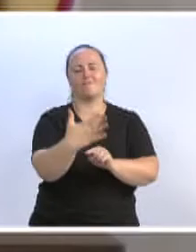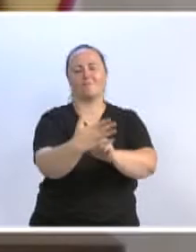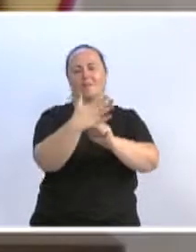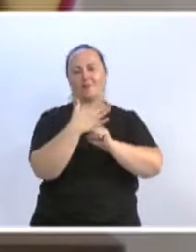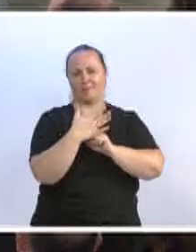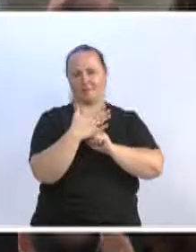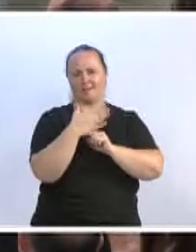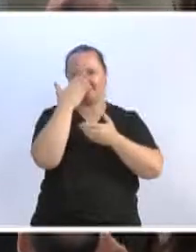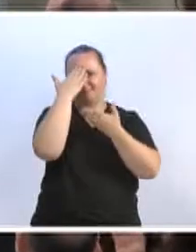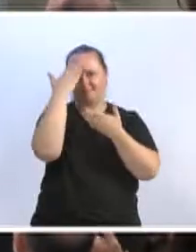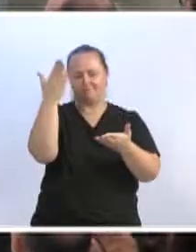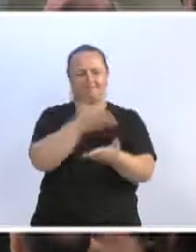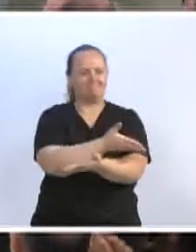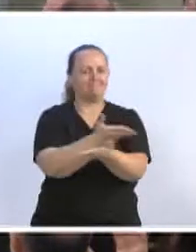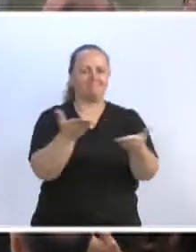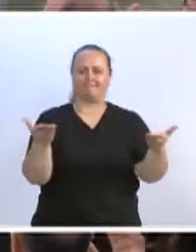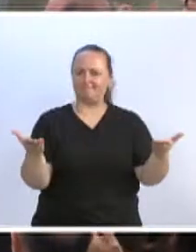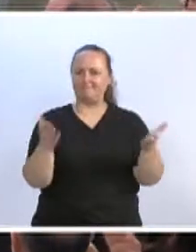senhores.